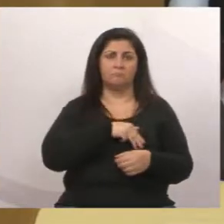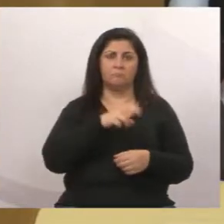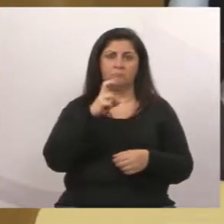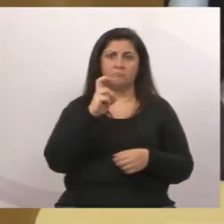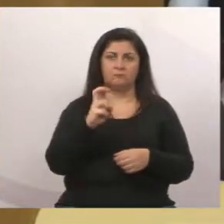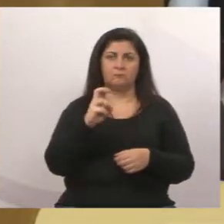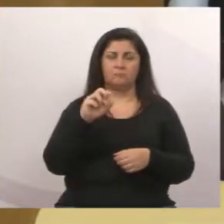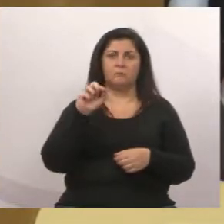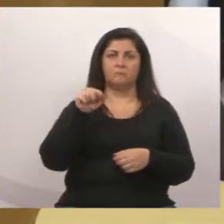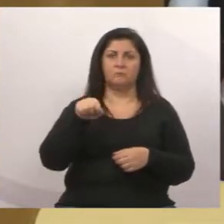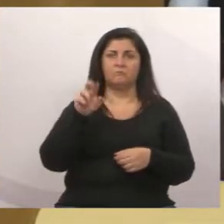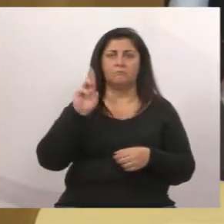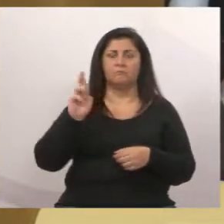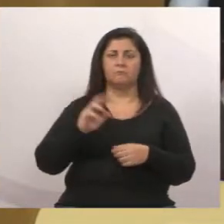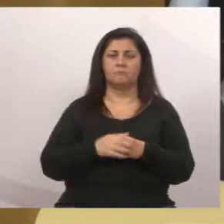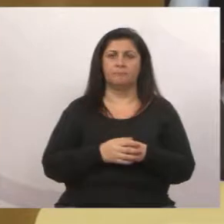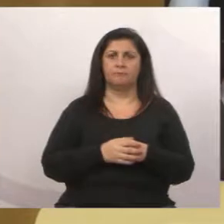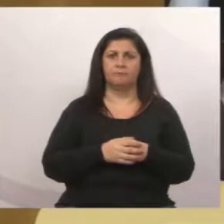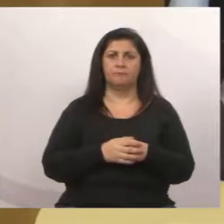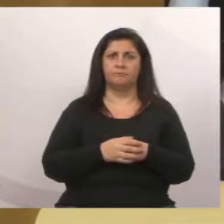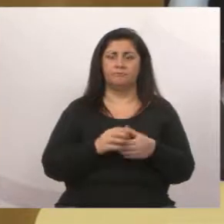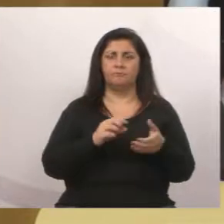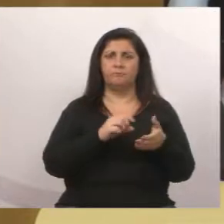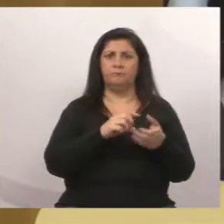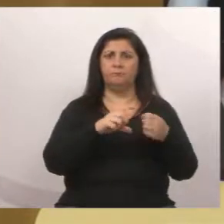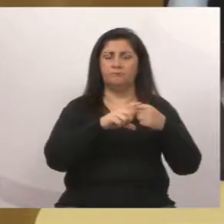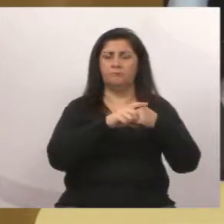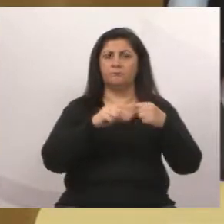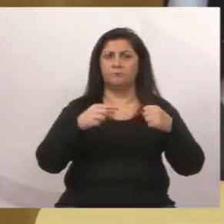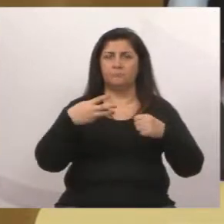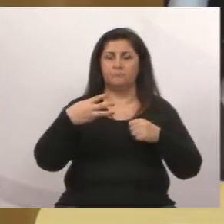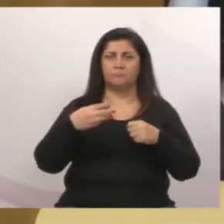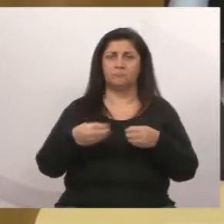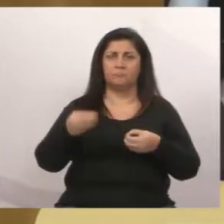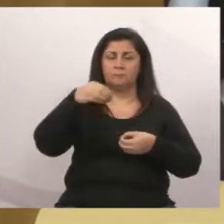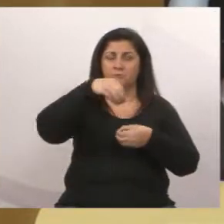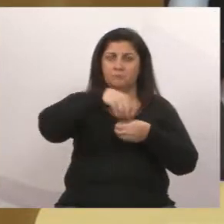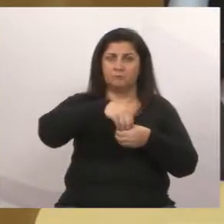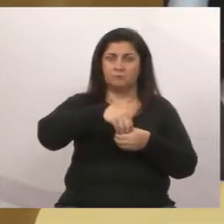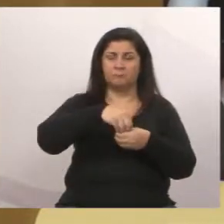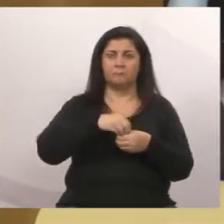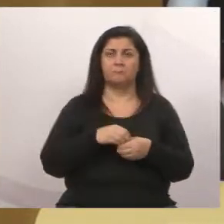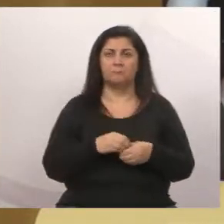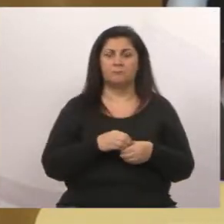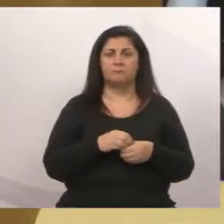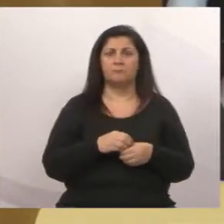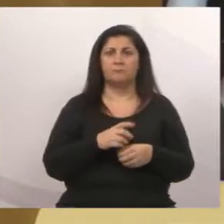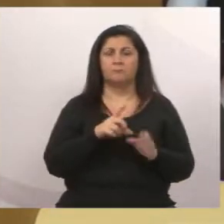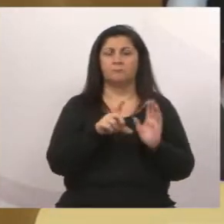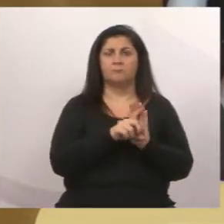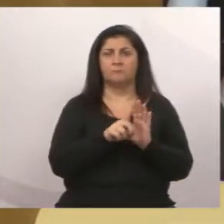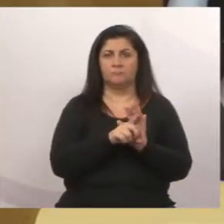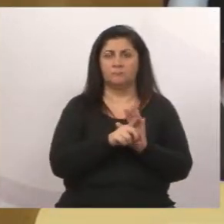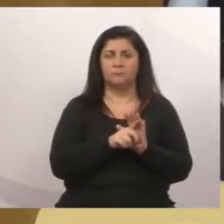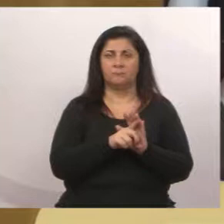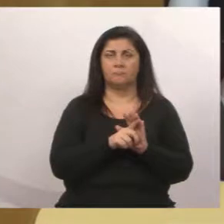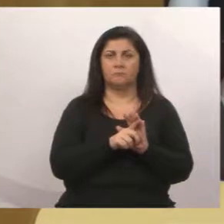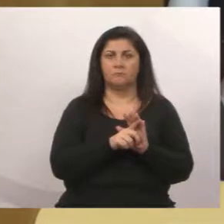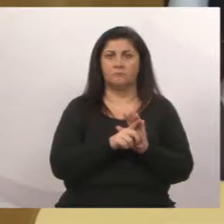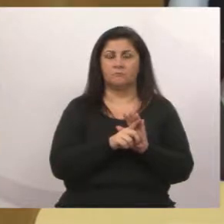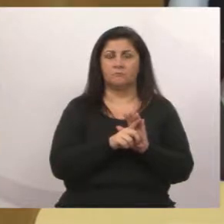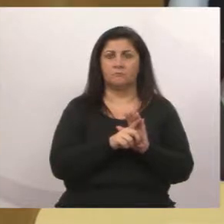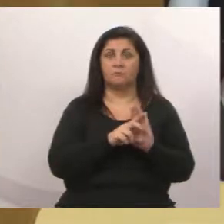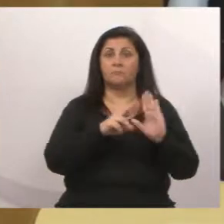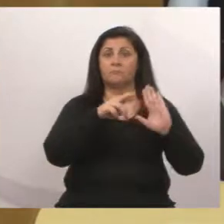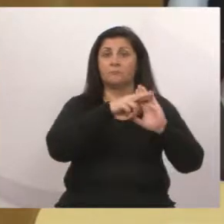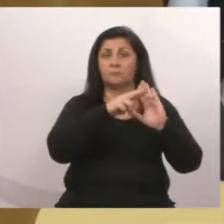5.661,78. Artigo 3º, ficam inseridos no anexo 1 da Lei nº 5.930 os requisitos e